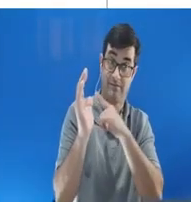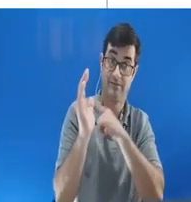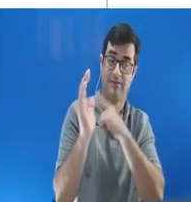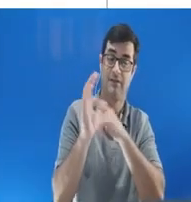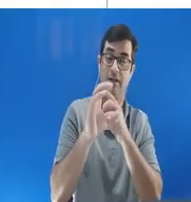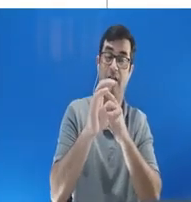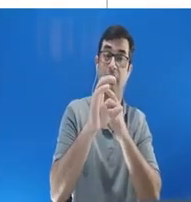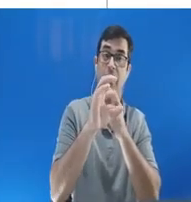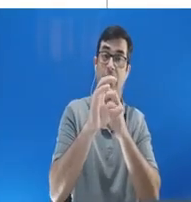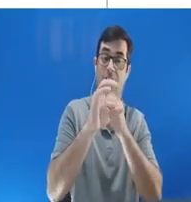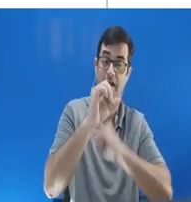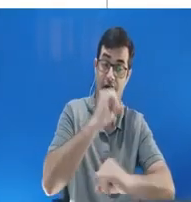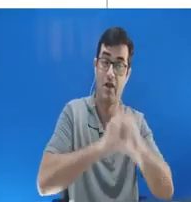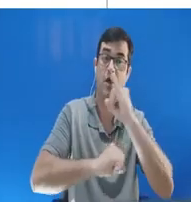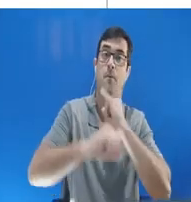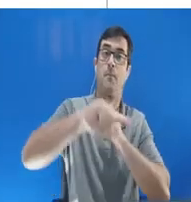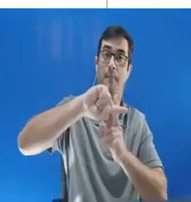ter